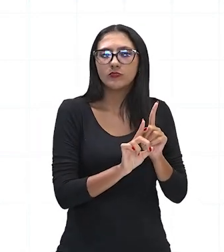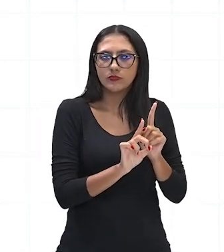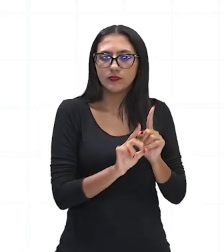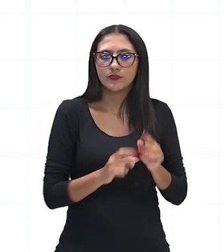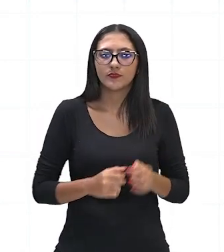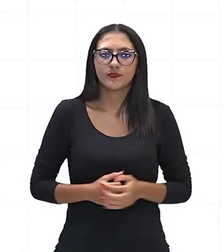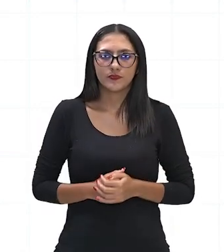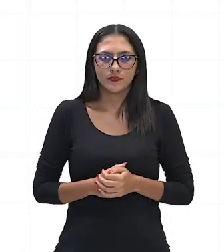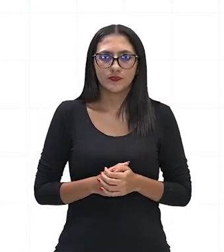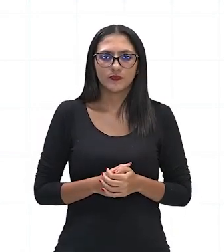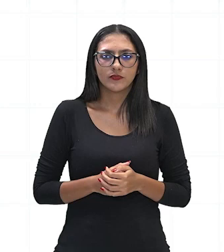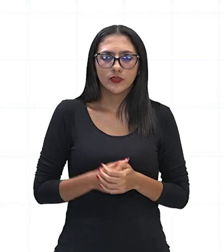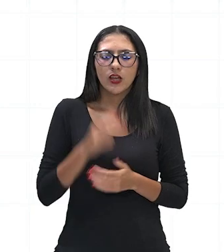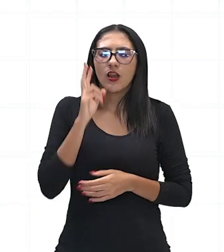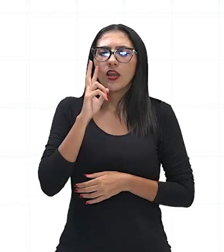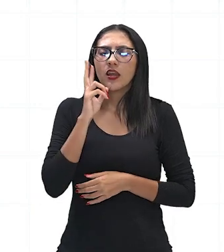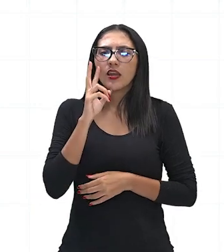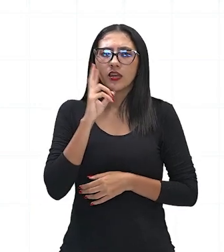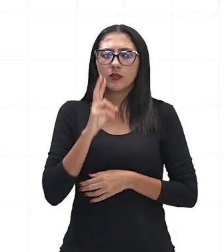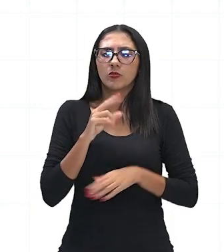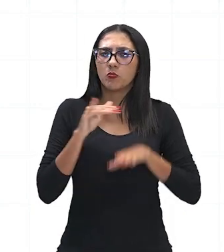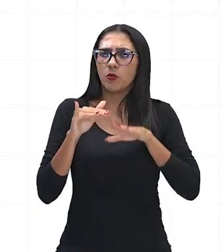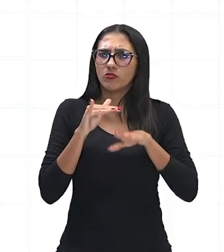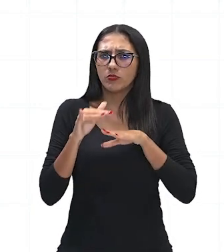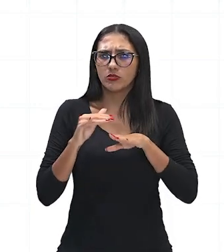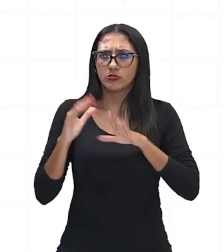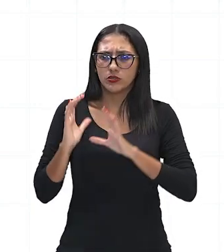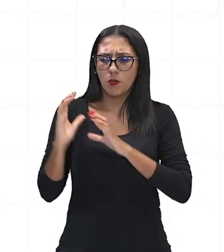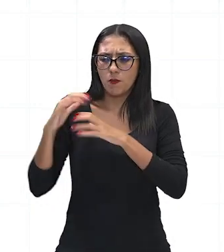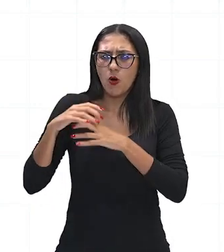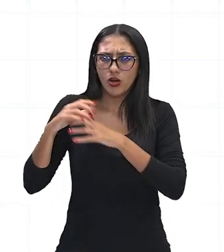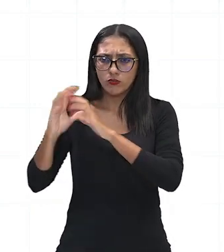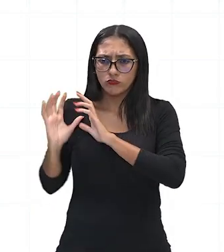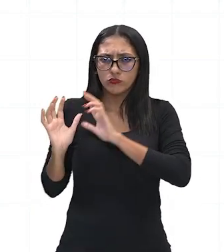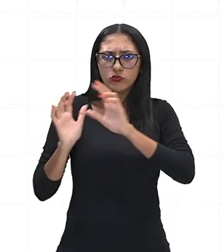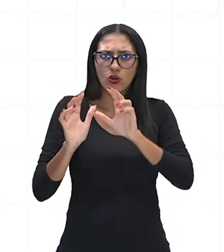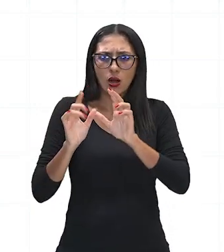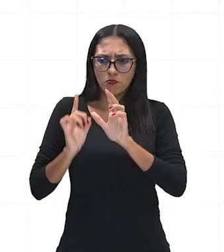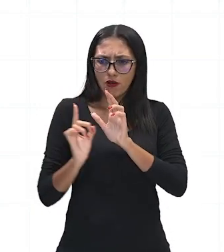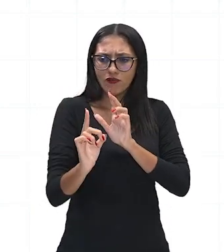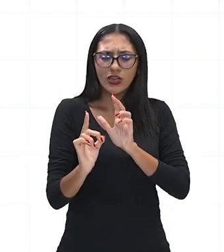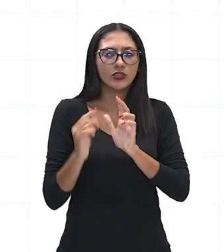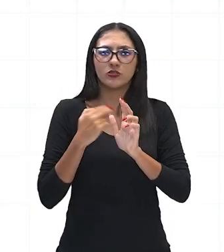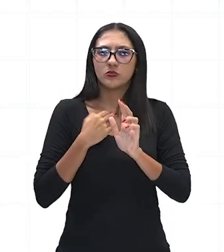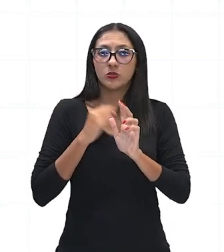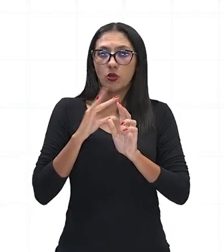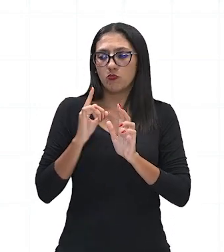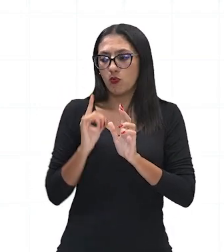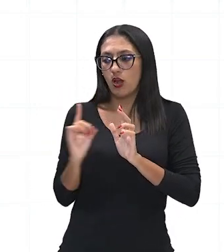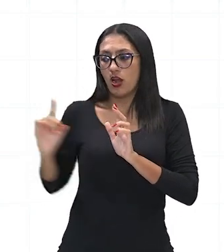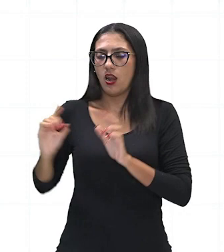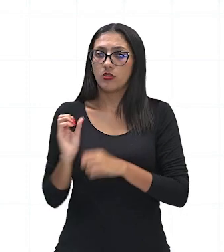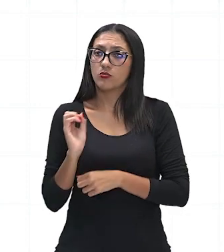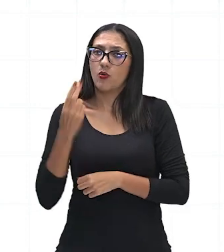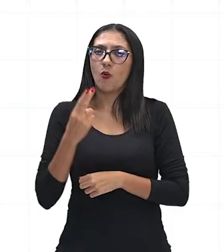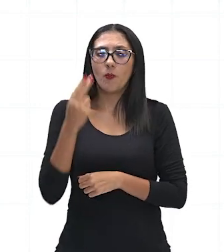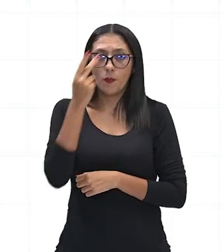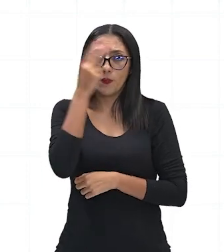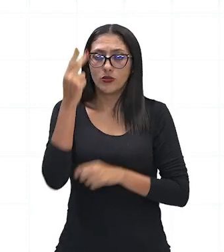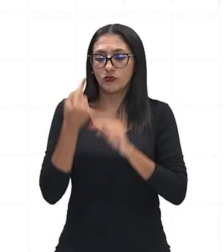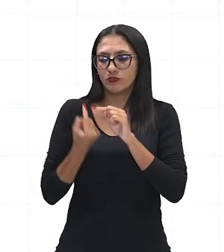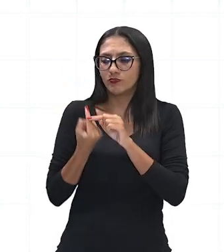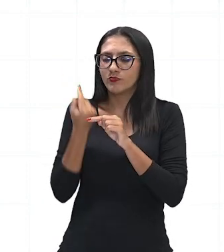não podem ser dados para frente e somente lateralmente ou para trás, ok? E